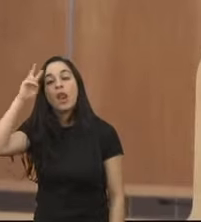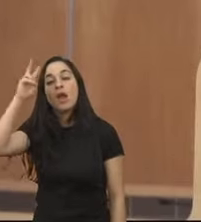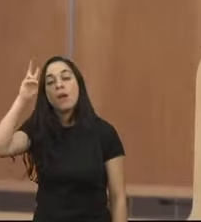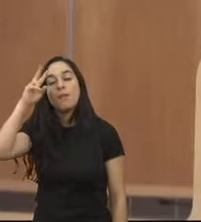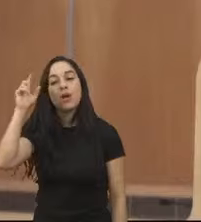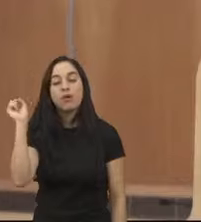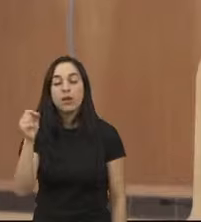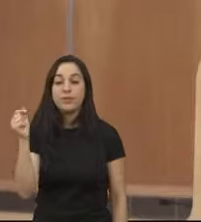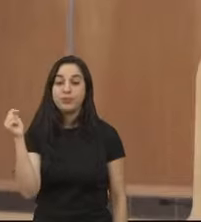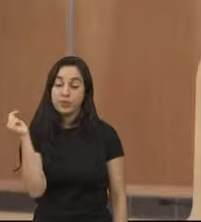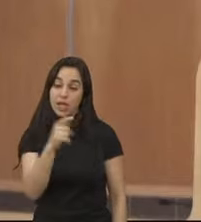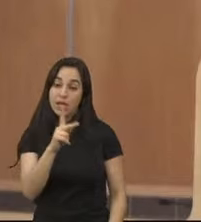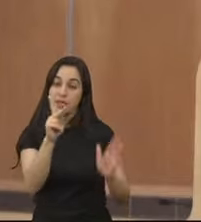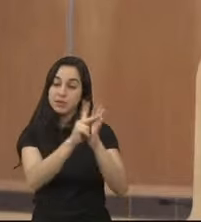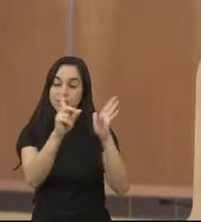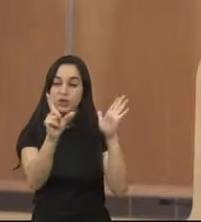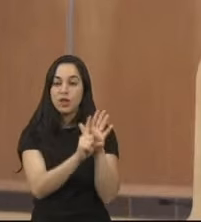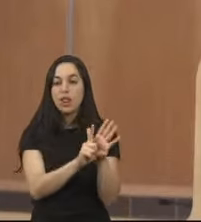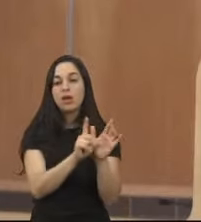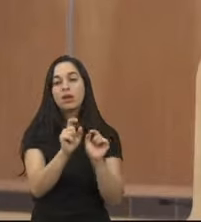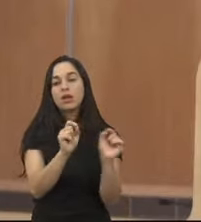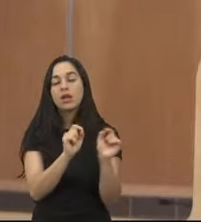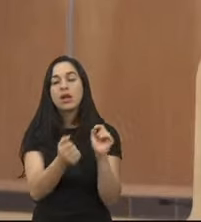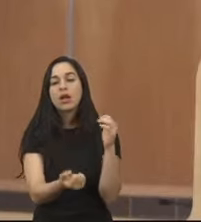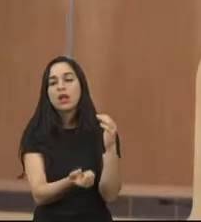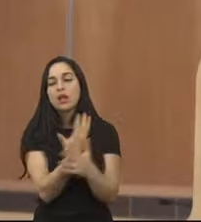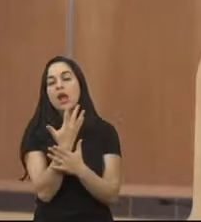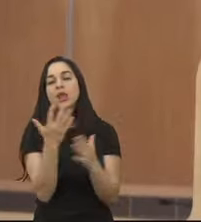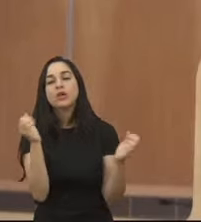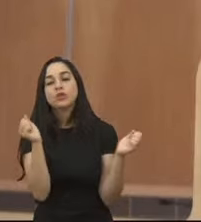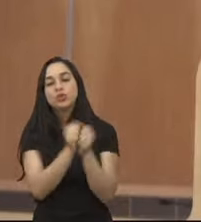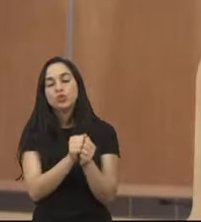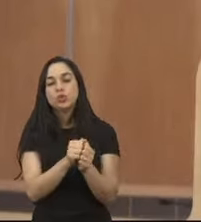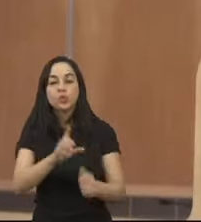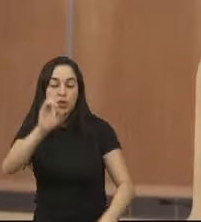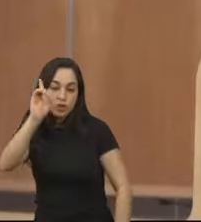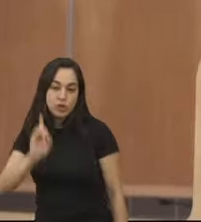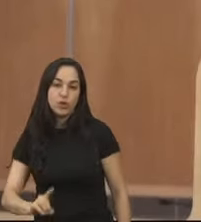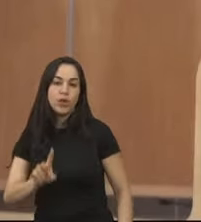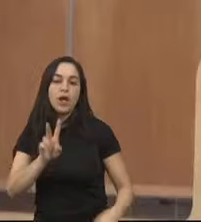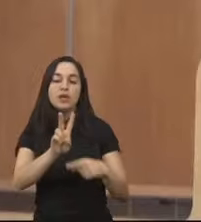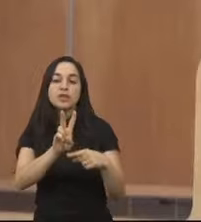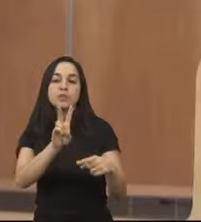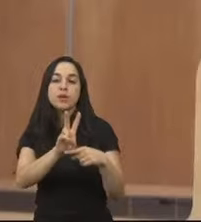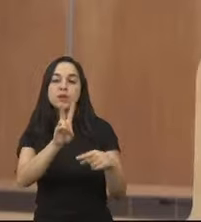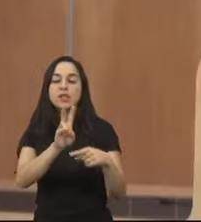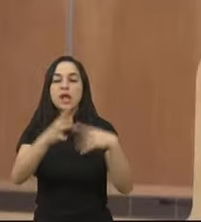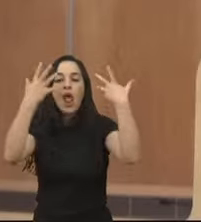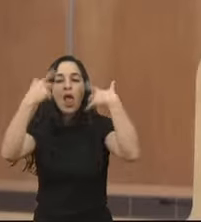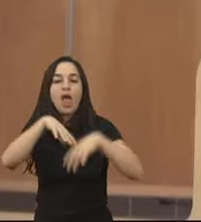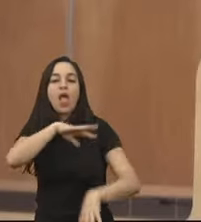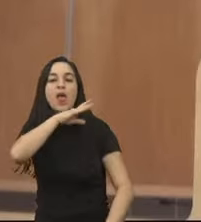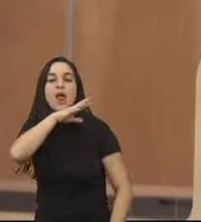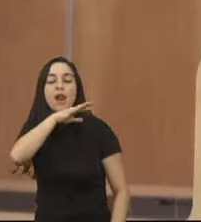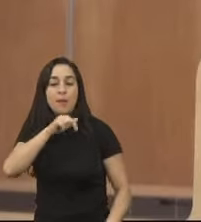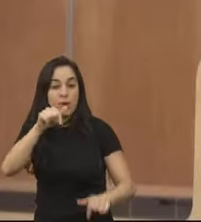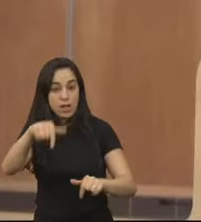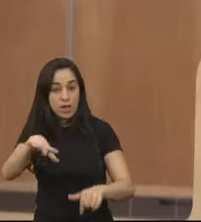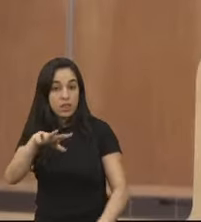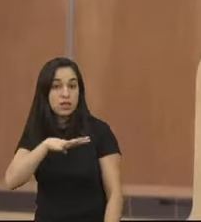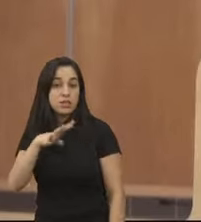que esse nosso projeto de lei, ele foi criado juntamente com a Diretoria de Proteção Animal da cidade. Acho que